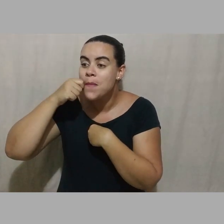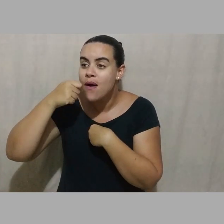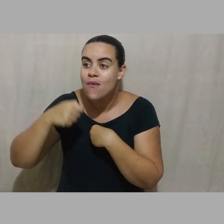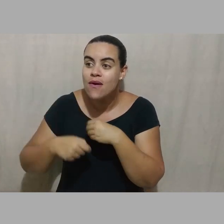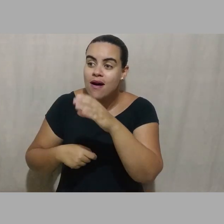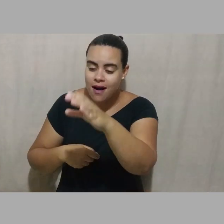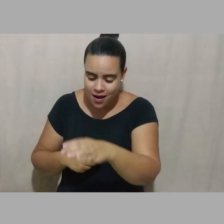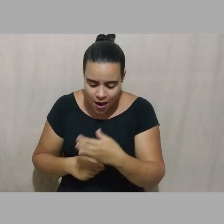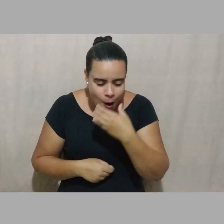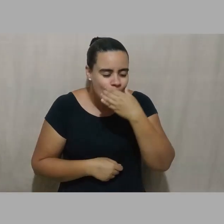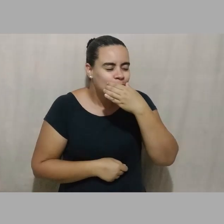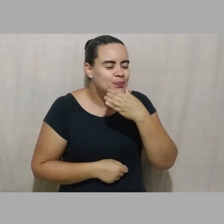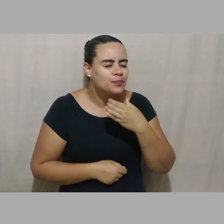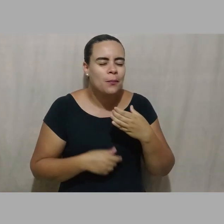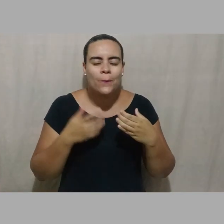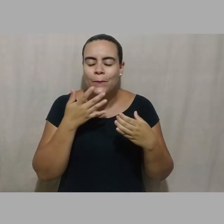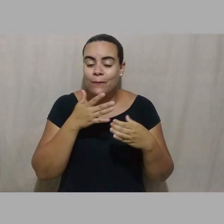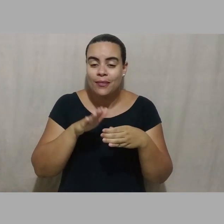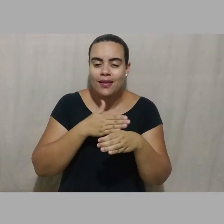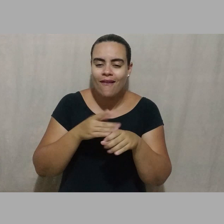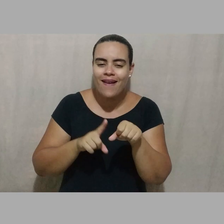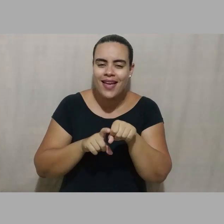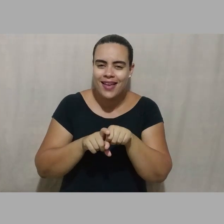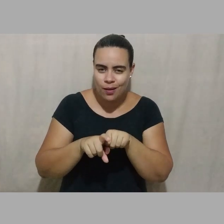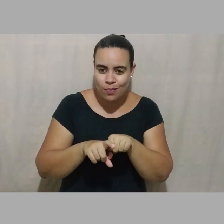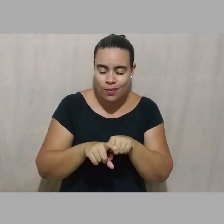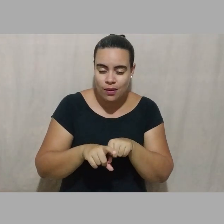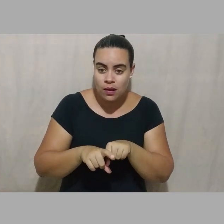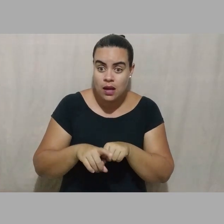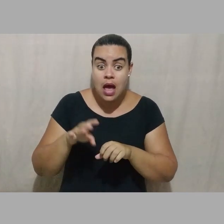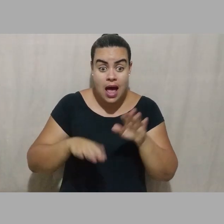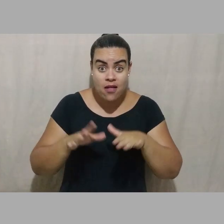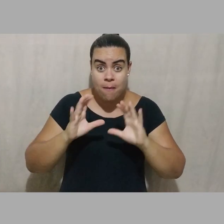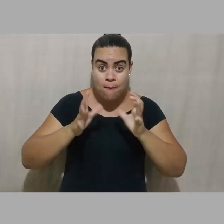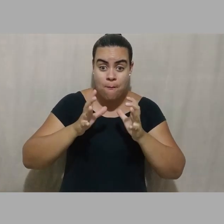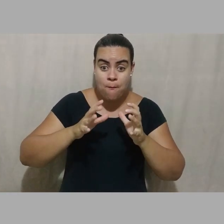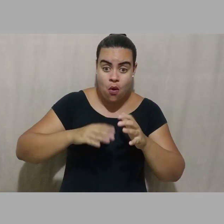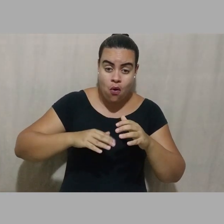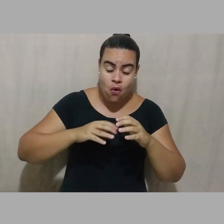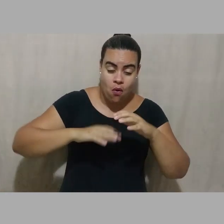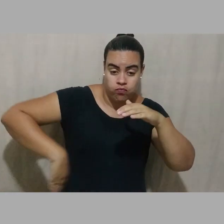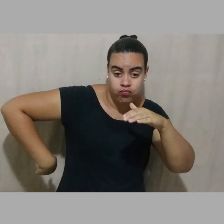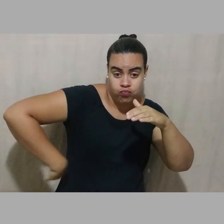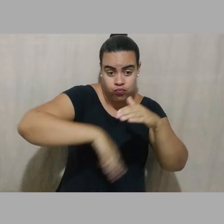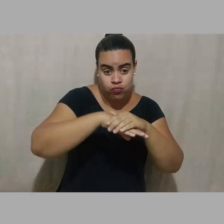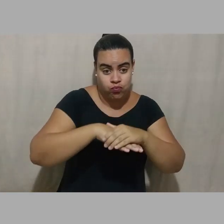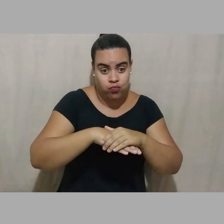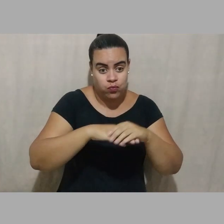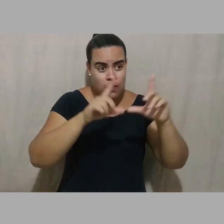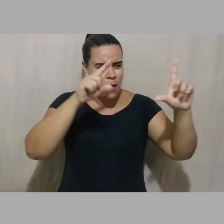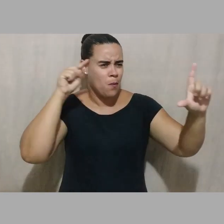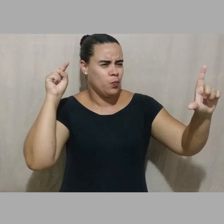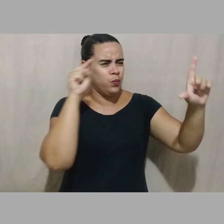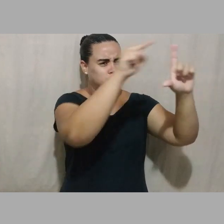goiaba. Eu ainda fui aquela criança que assustava eles quando chutava forte a bola contra o vidro da grade da janela, que era a moldura do